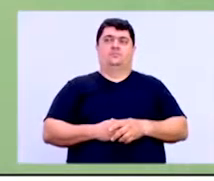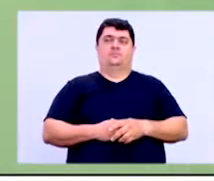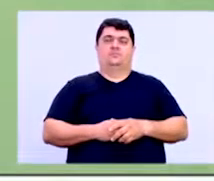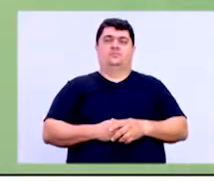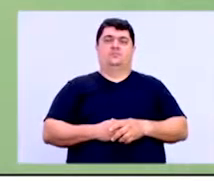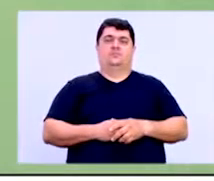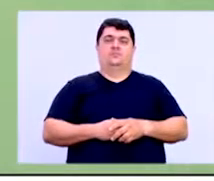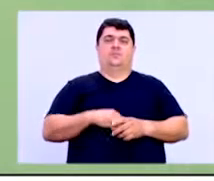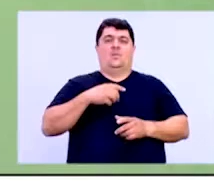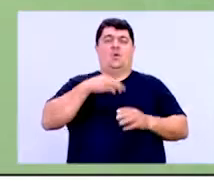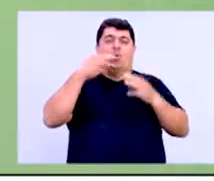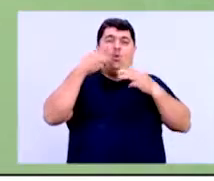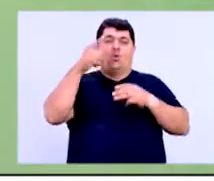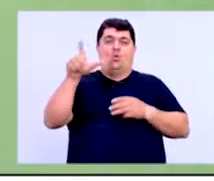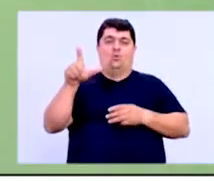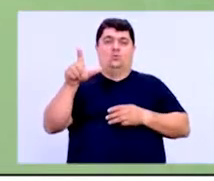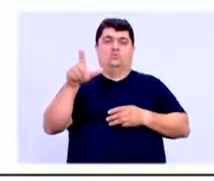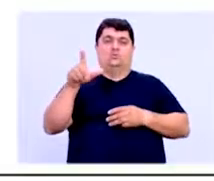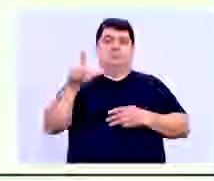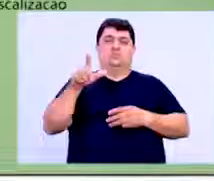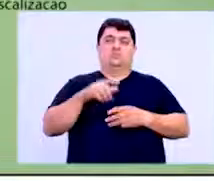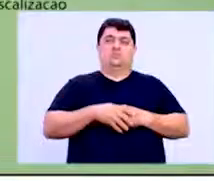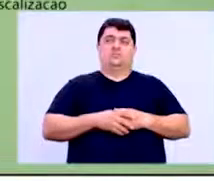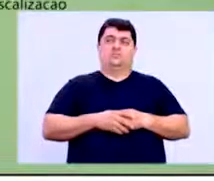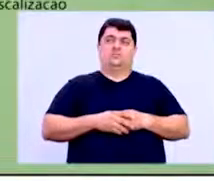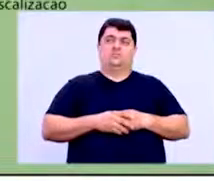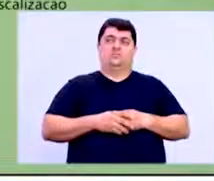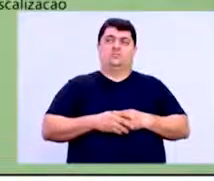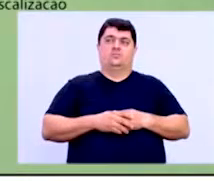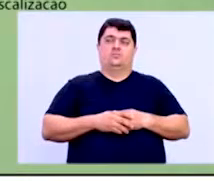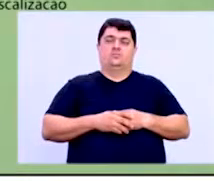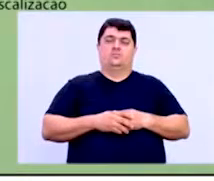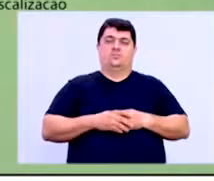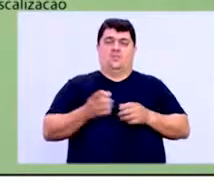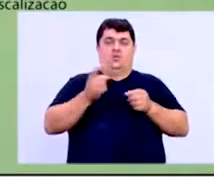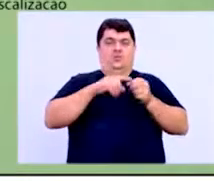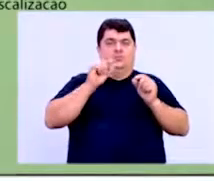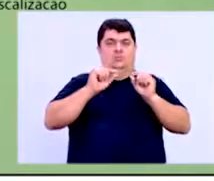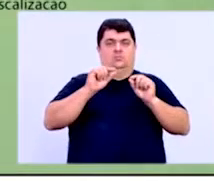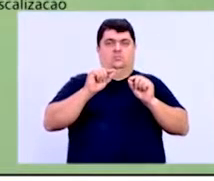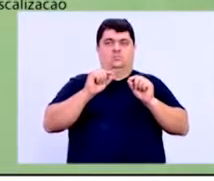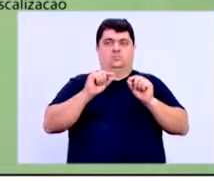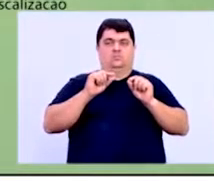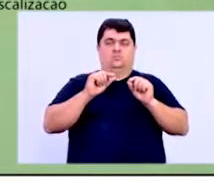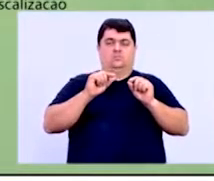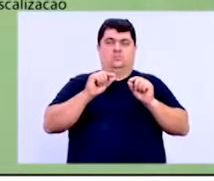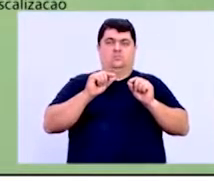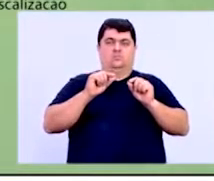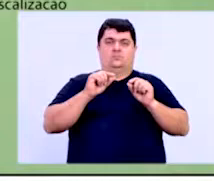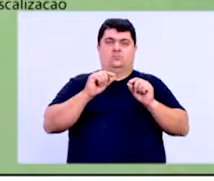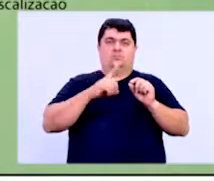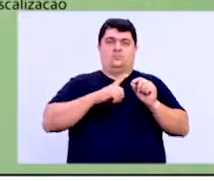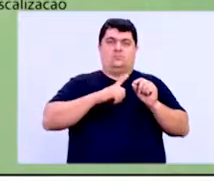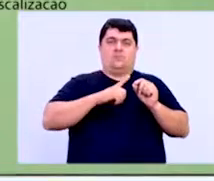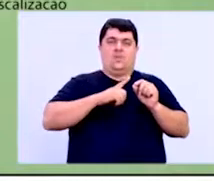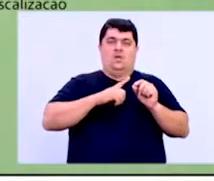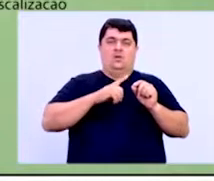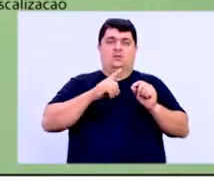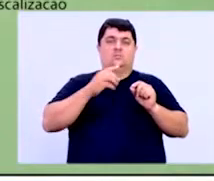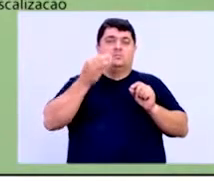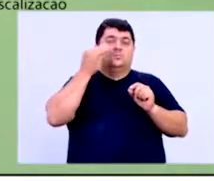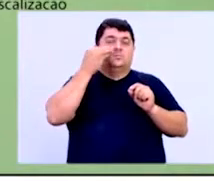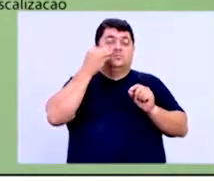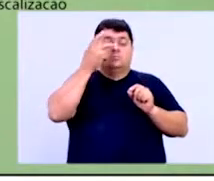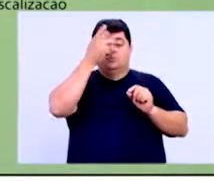Próxima metodologia de formação de preço? Só voltando aqui. Então, como eu falei, o preço do produto ou serviço é verificado pelo quê?